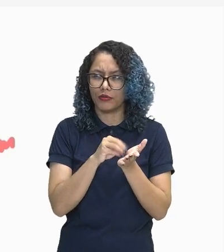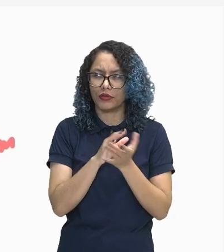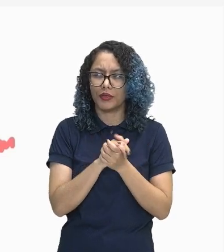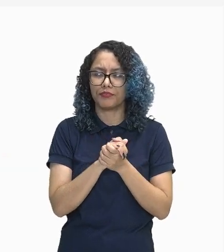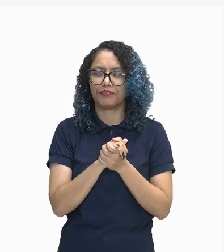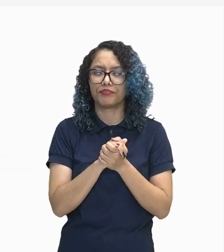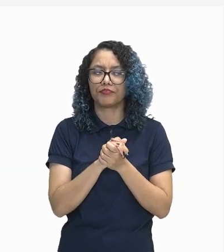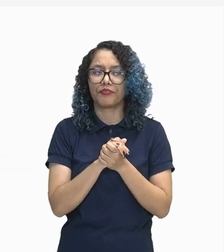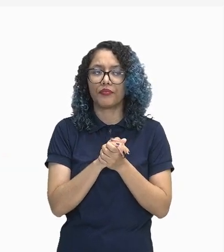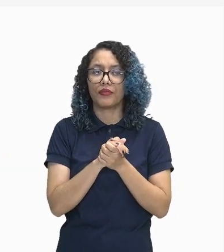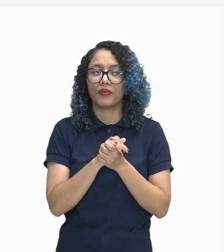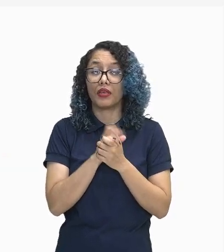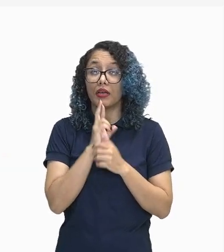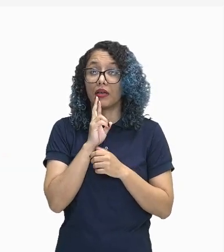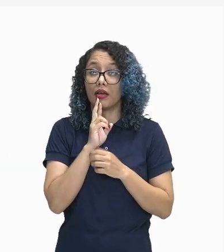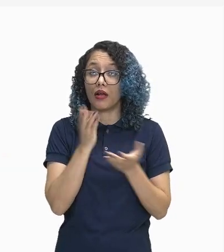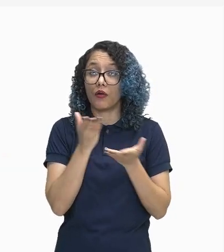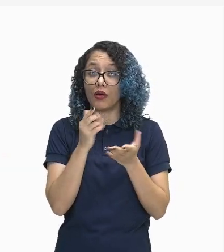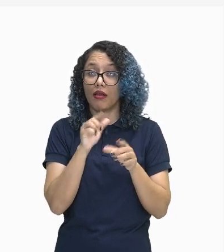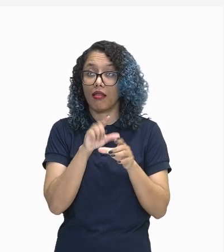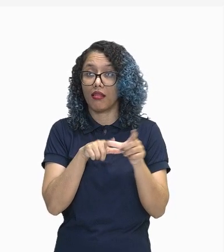letra C. Olha o que diz a letra C.